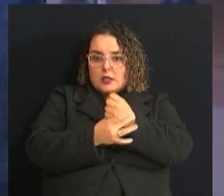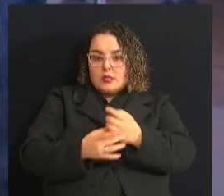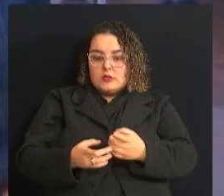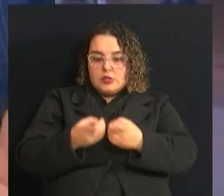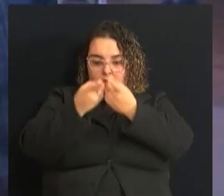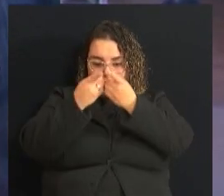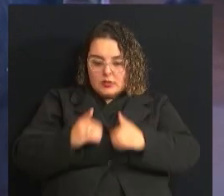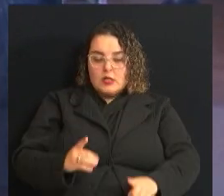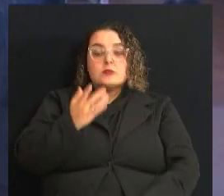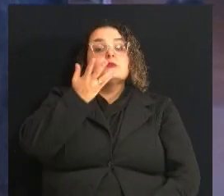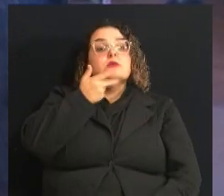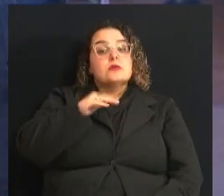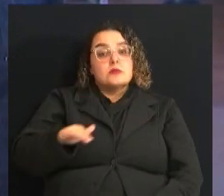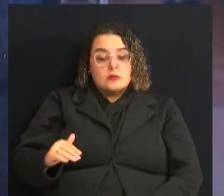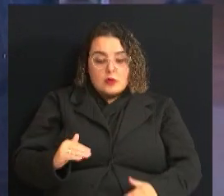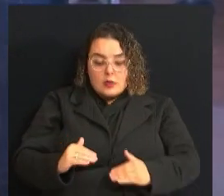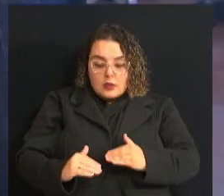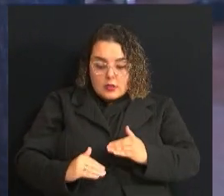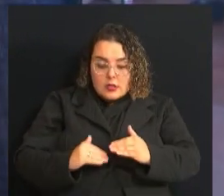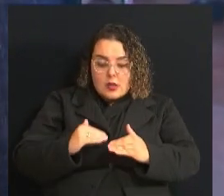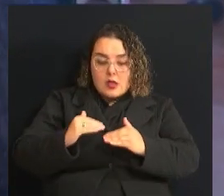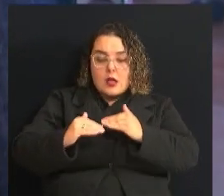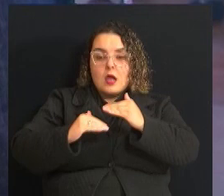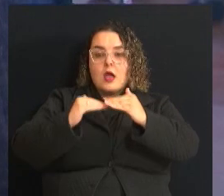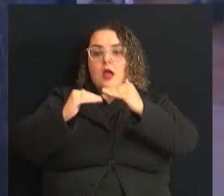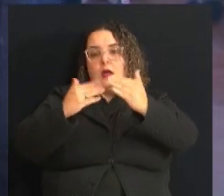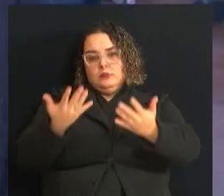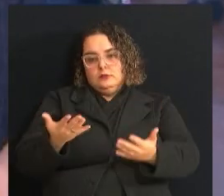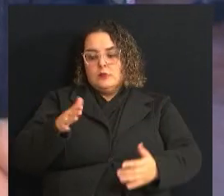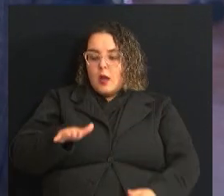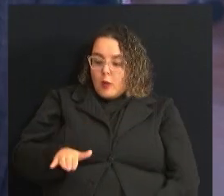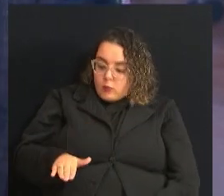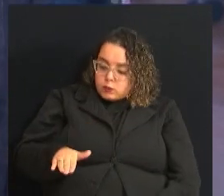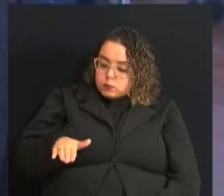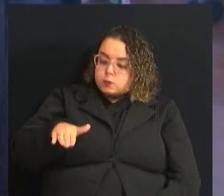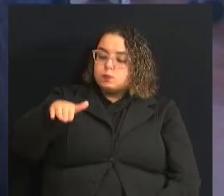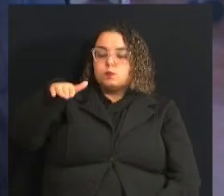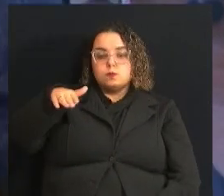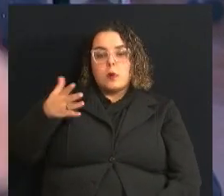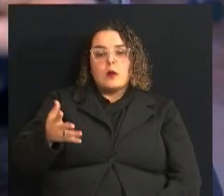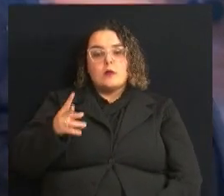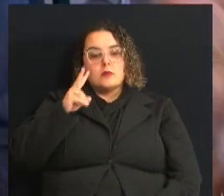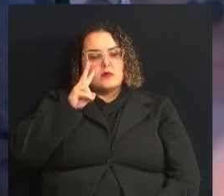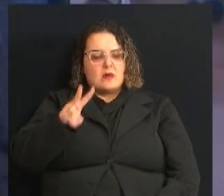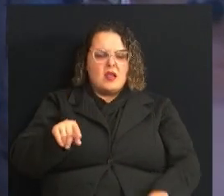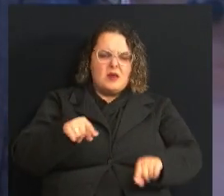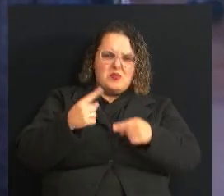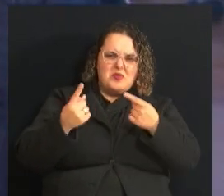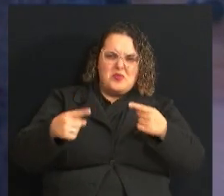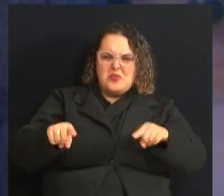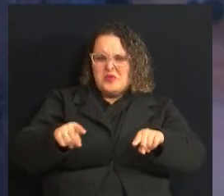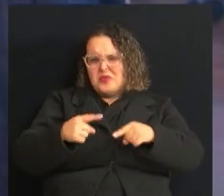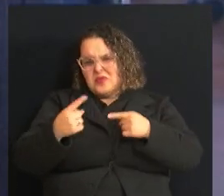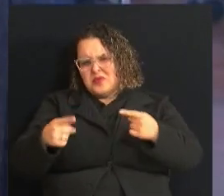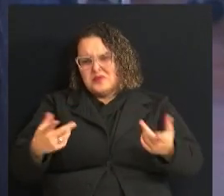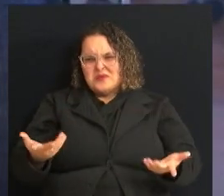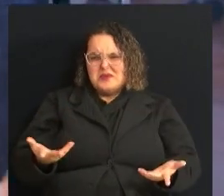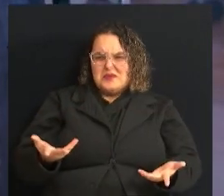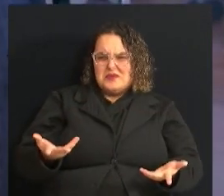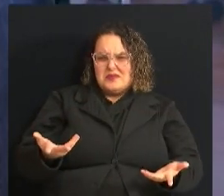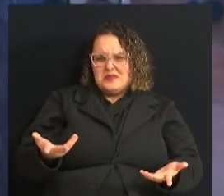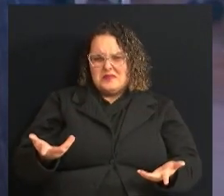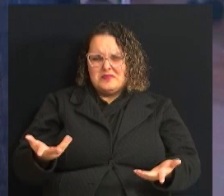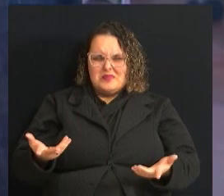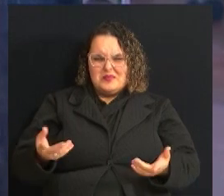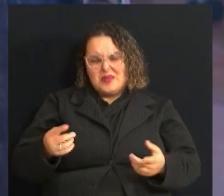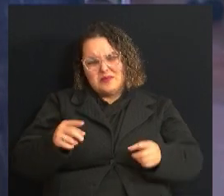ainda estão em fase de formação. E muitas vezes você vê música que leva a um distúrbio, então eles têm